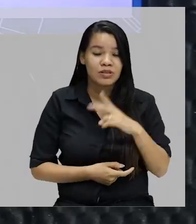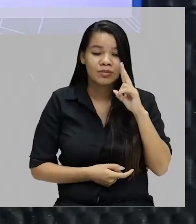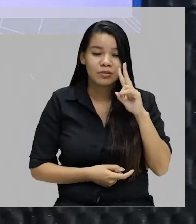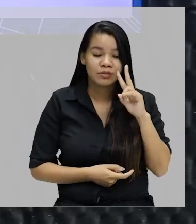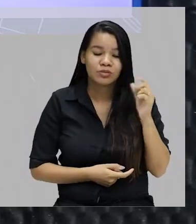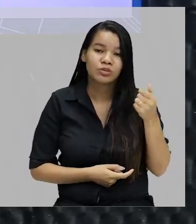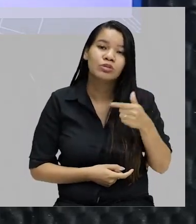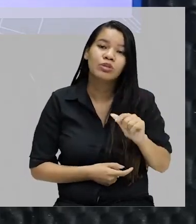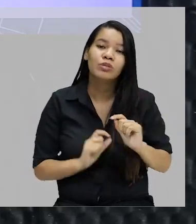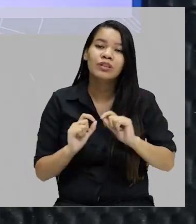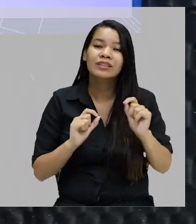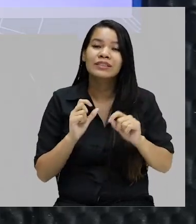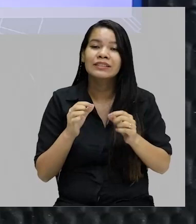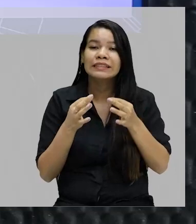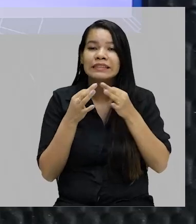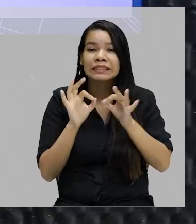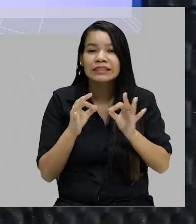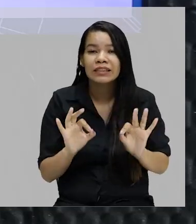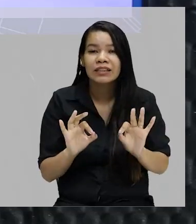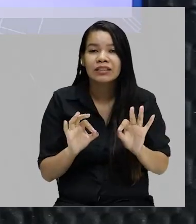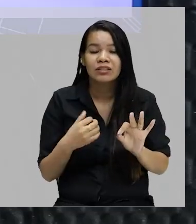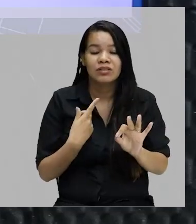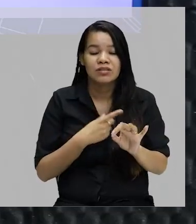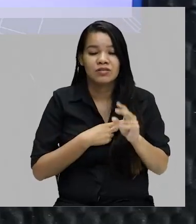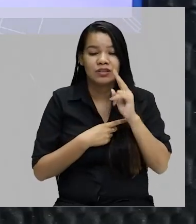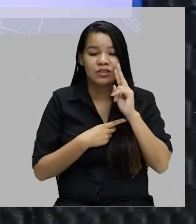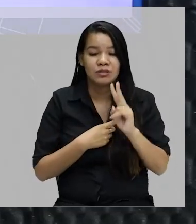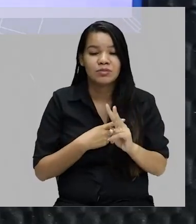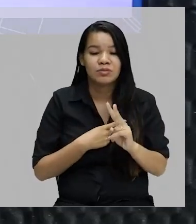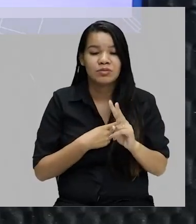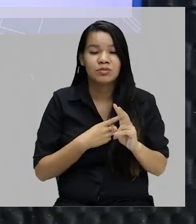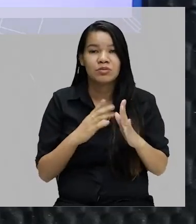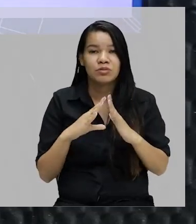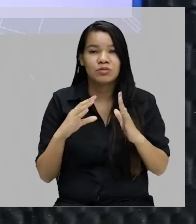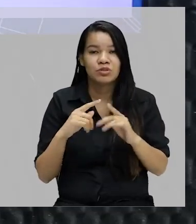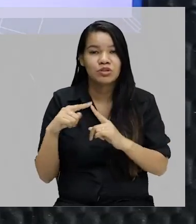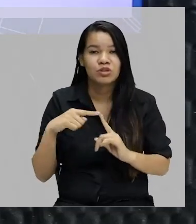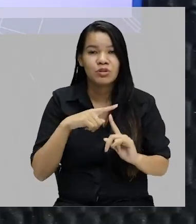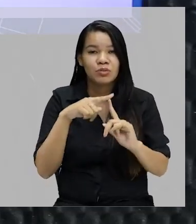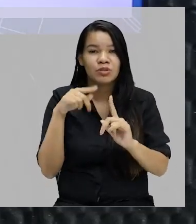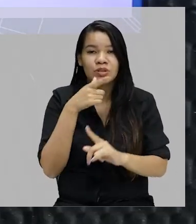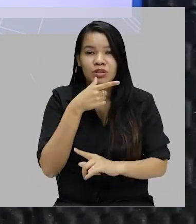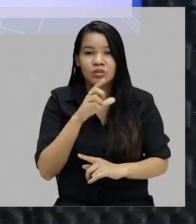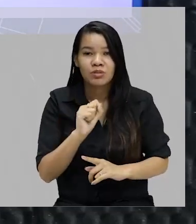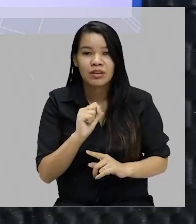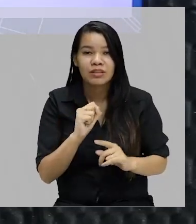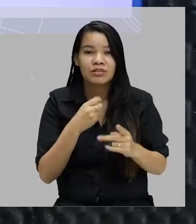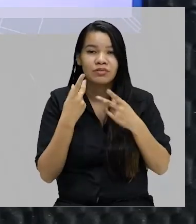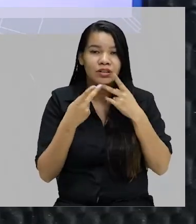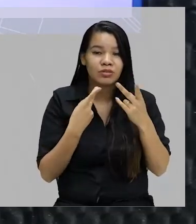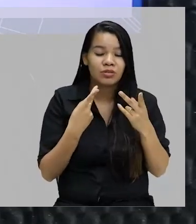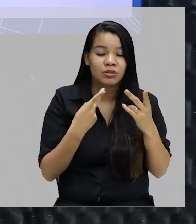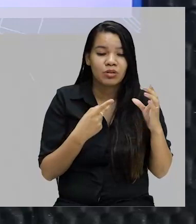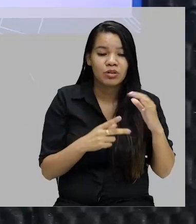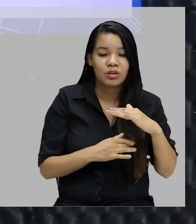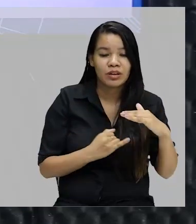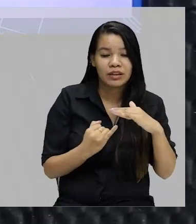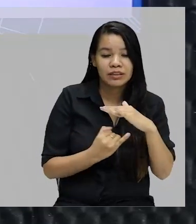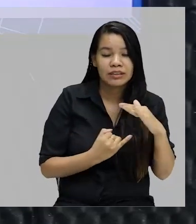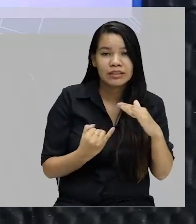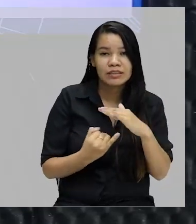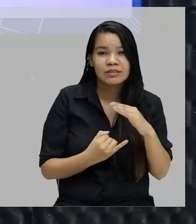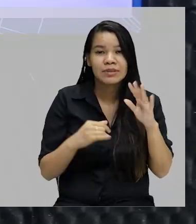sintaxe, nós vamos ver os estilos de linguagem, nós vamos falar do coloquialismo e rever também concordância verbal e concordância